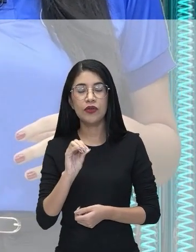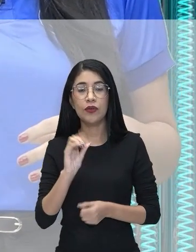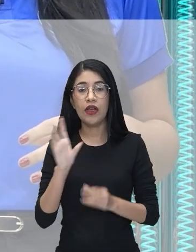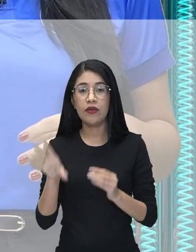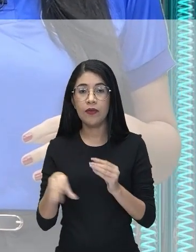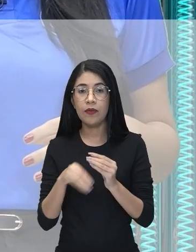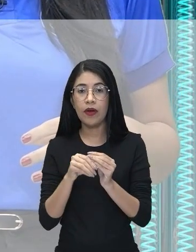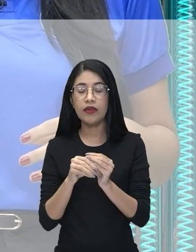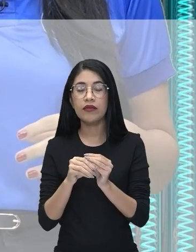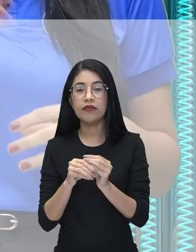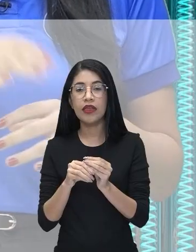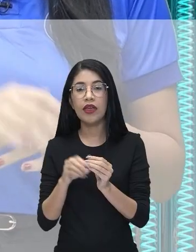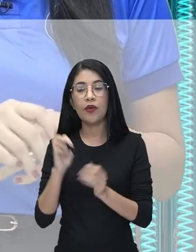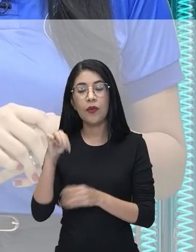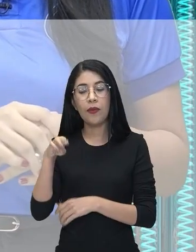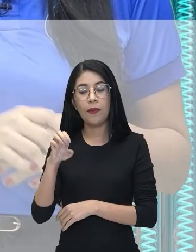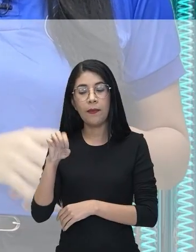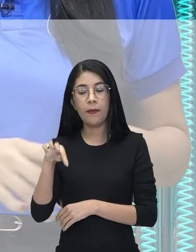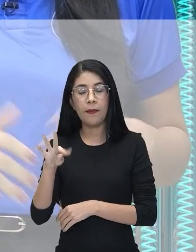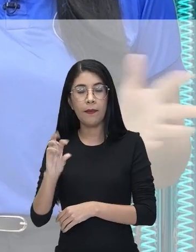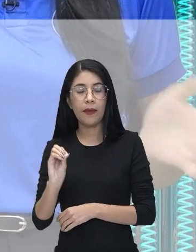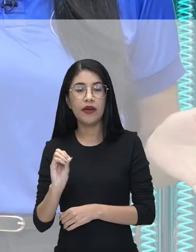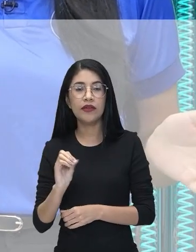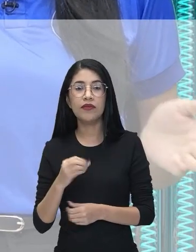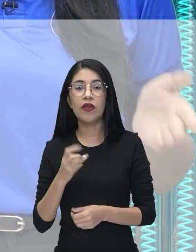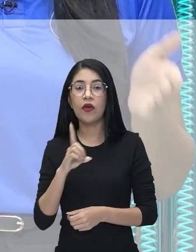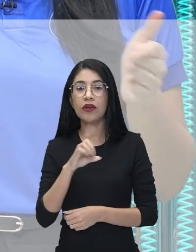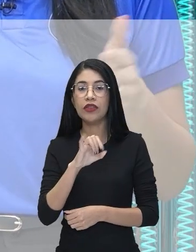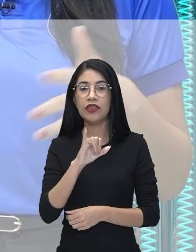o sufixo mente, então como é que ficou?